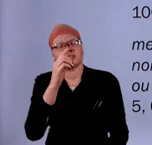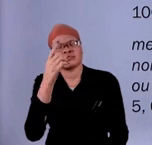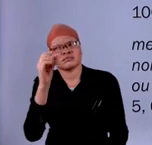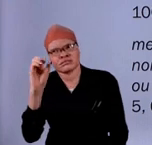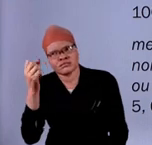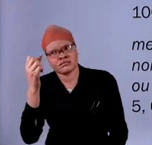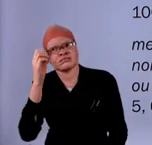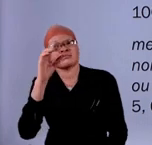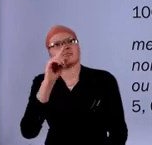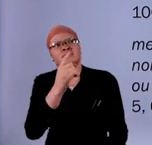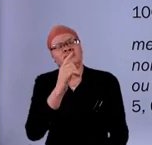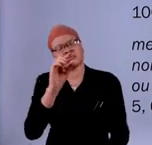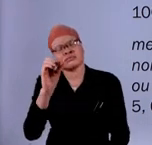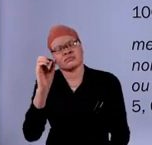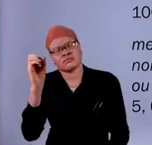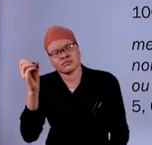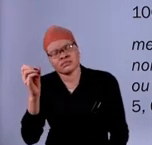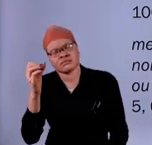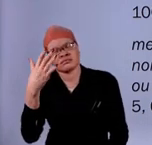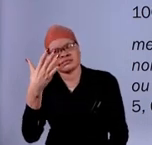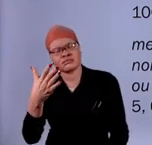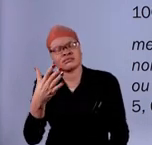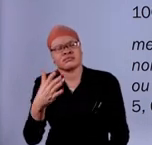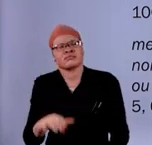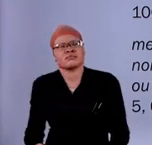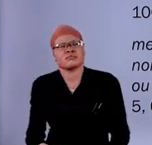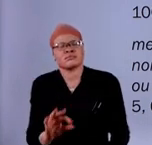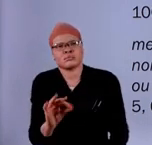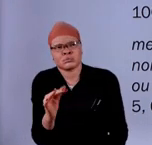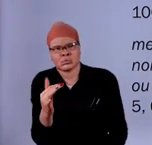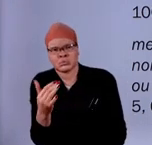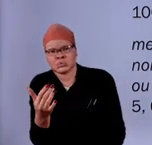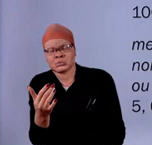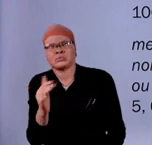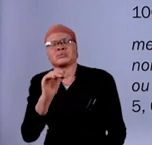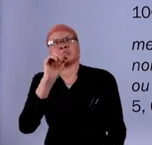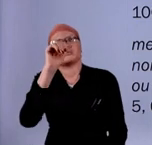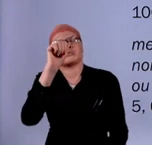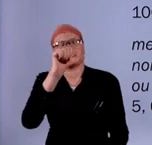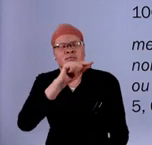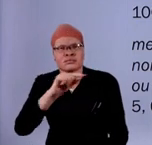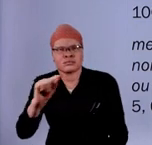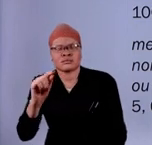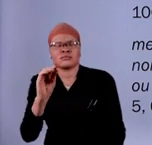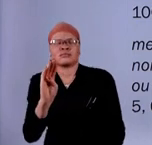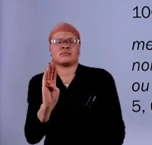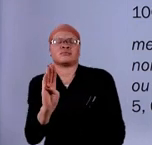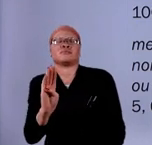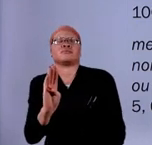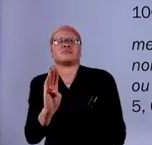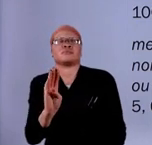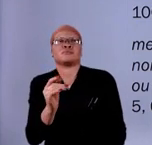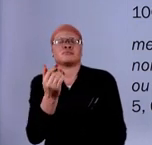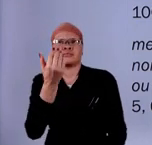décimos centésimos ou milésimos respectivamente ou a sobre B onde a